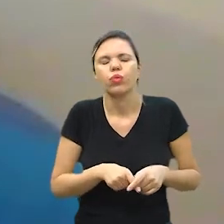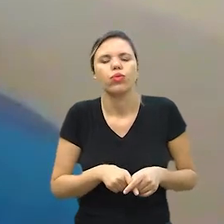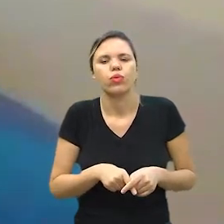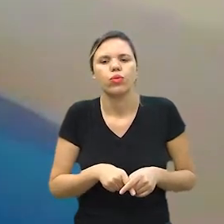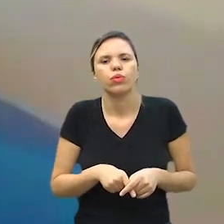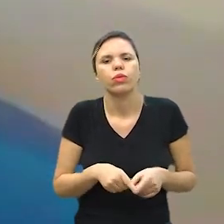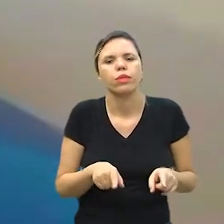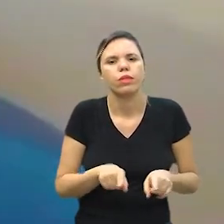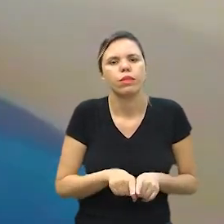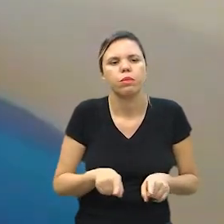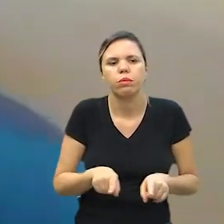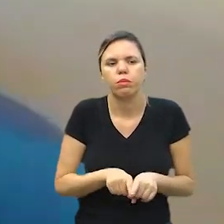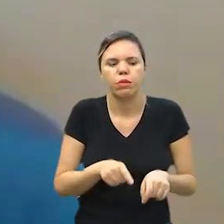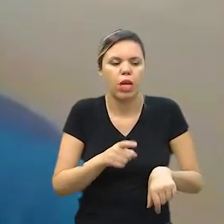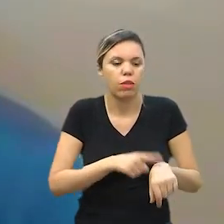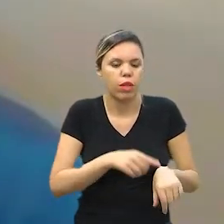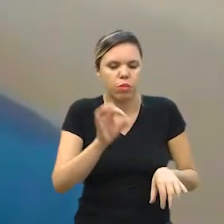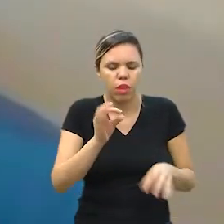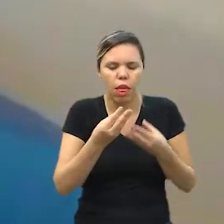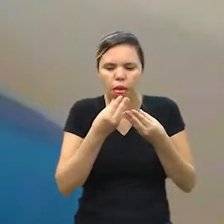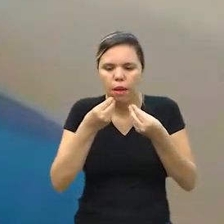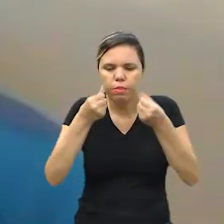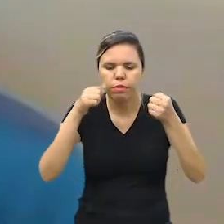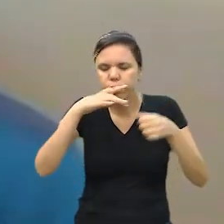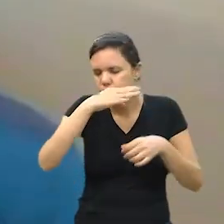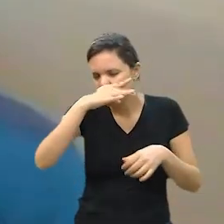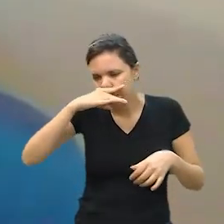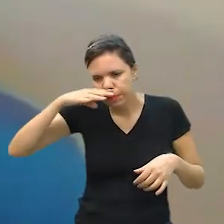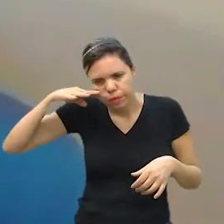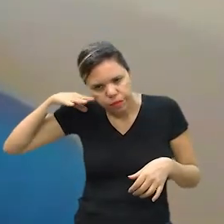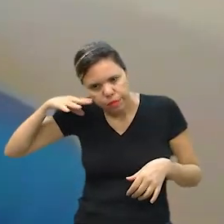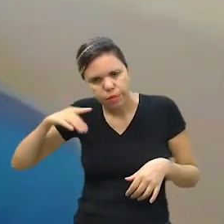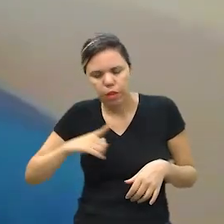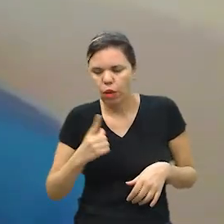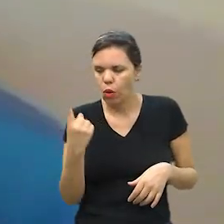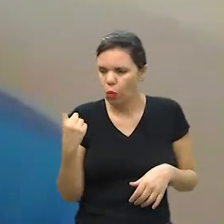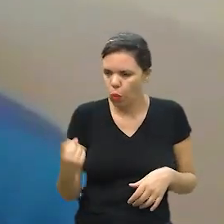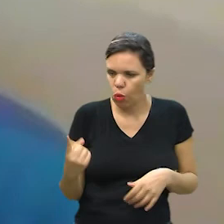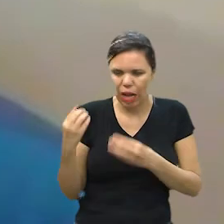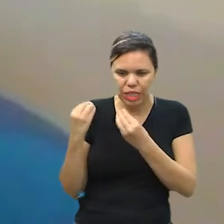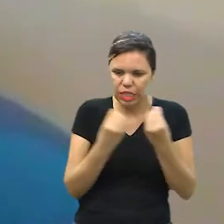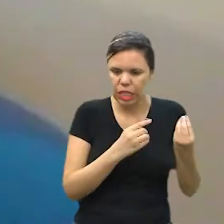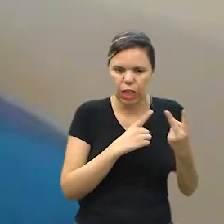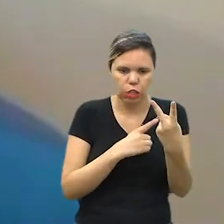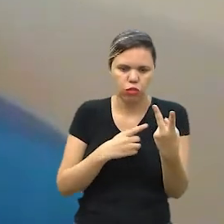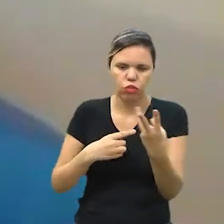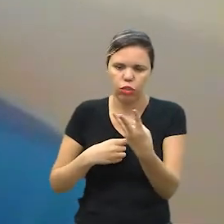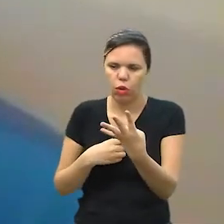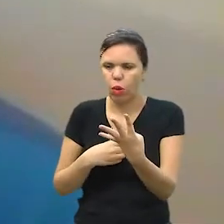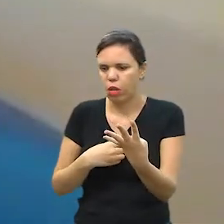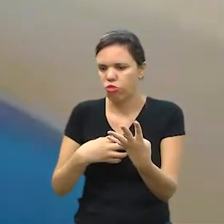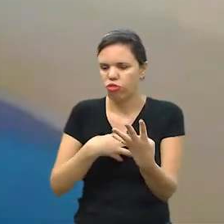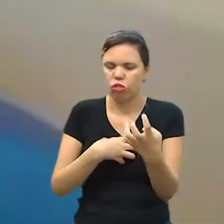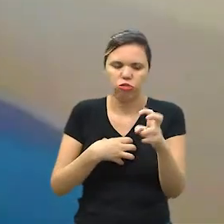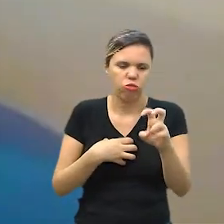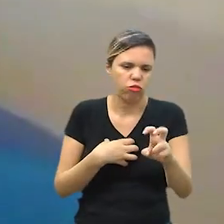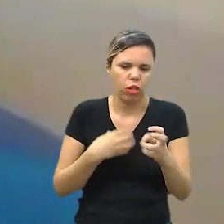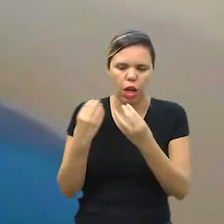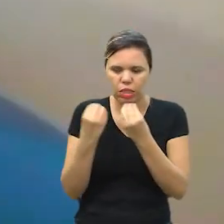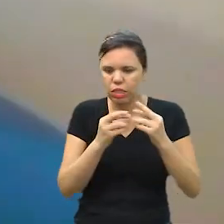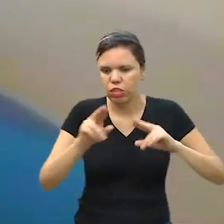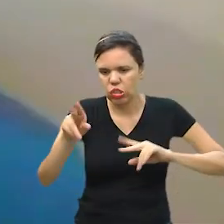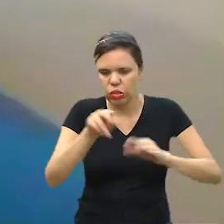safra correta, com melhor sabor, com melhor aroma, a gente, ao invés de ter uma espécie de milho, ter duas, três, quatro,